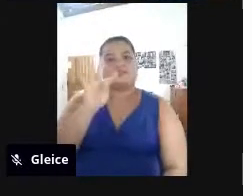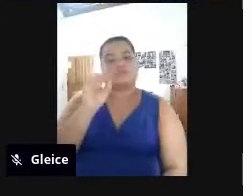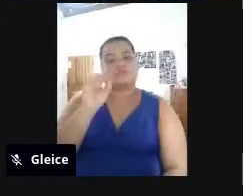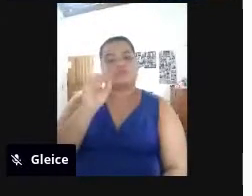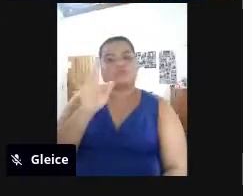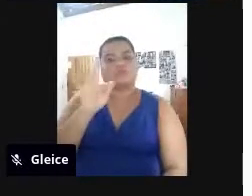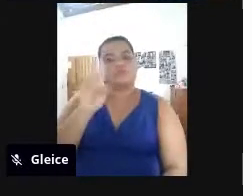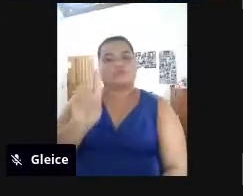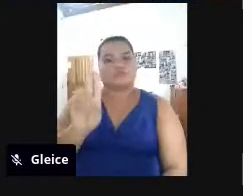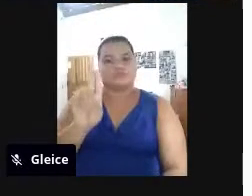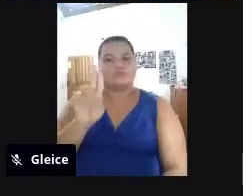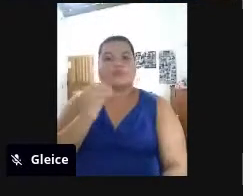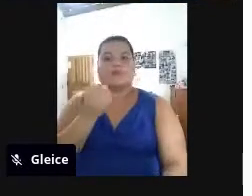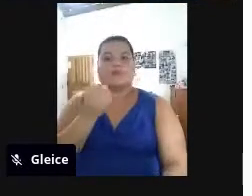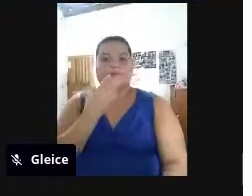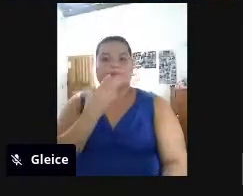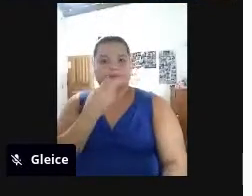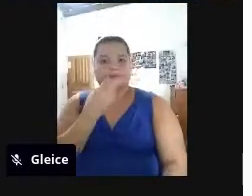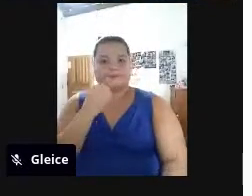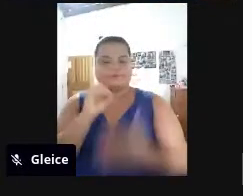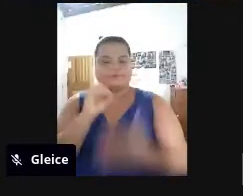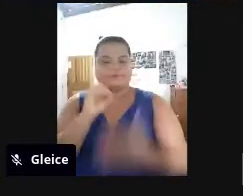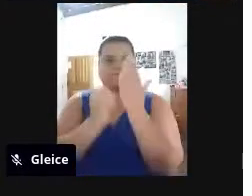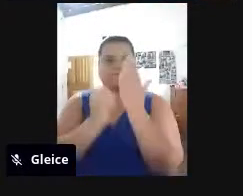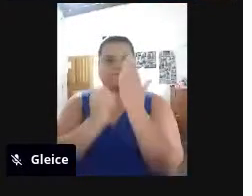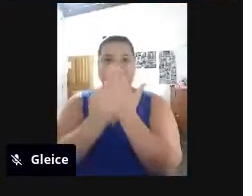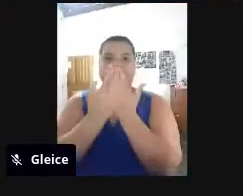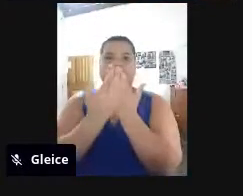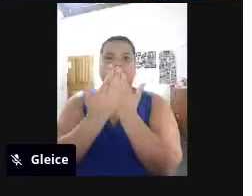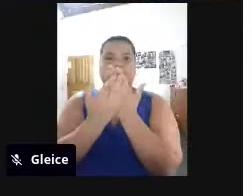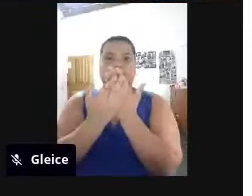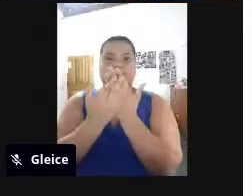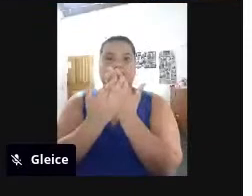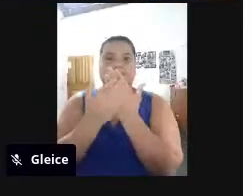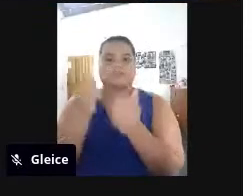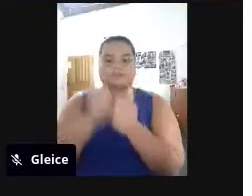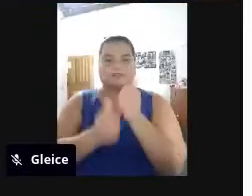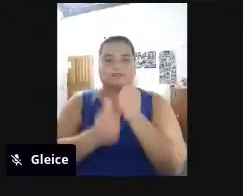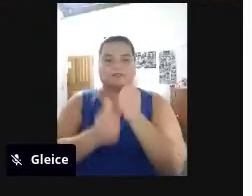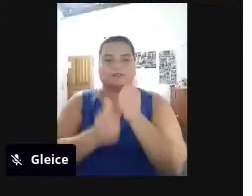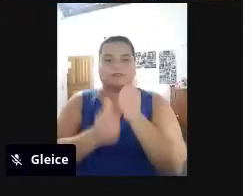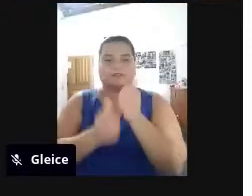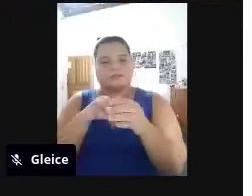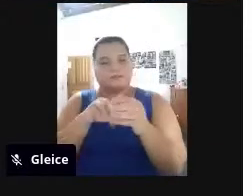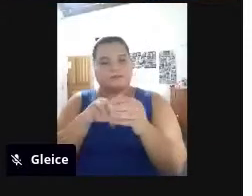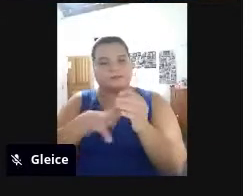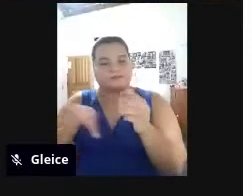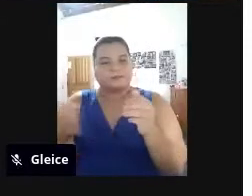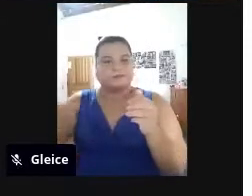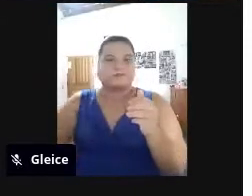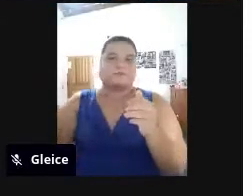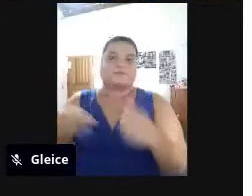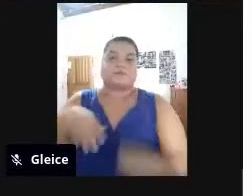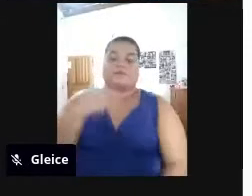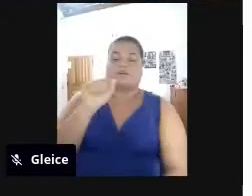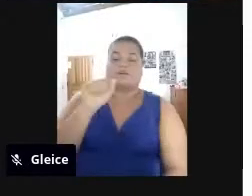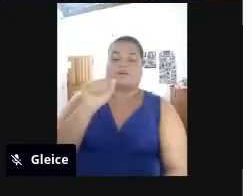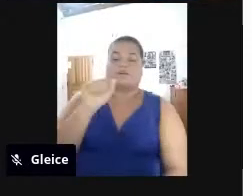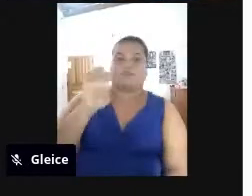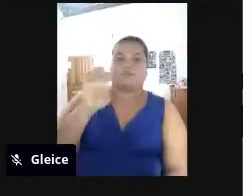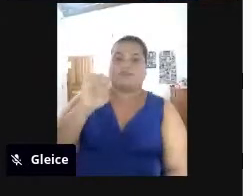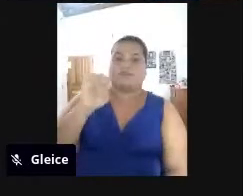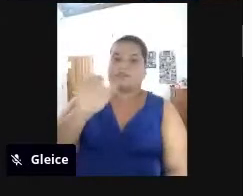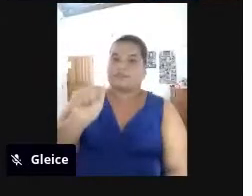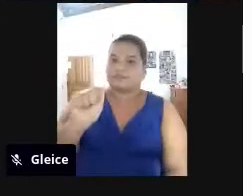uma boa fonte proteica. Temos os cereais, a aveia, que tem uma menor quantidade de proteínas, mas a gente considera